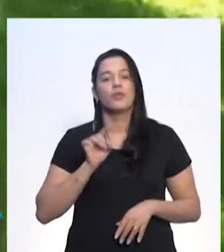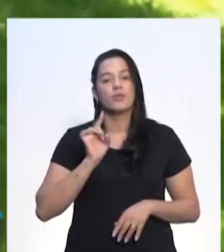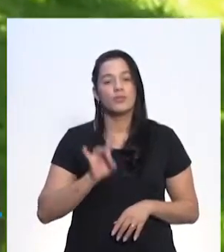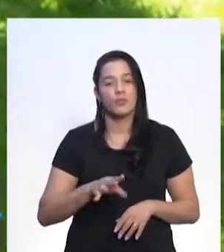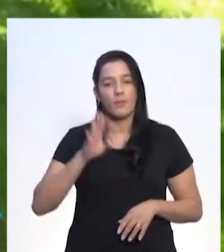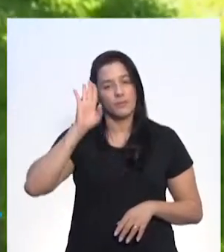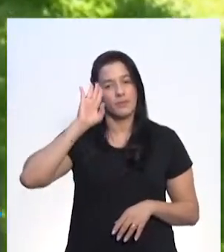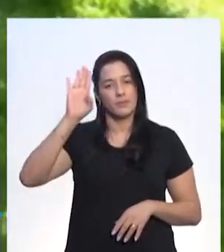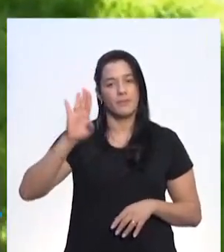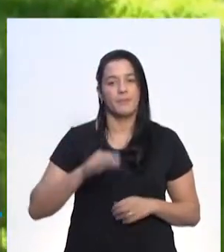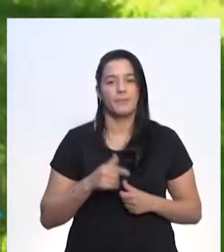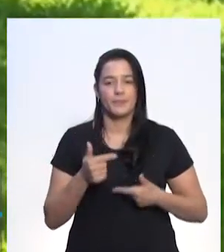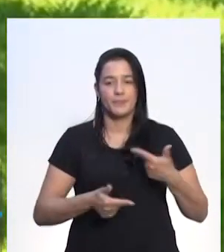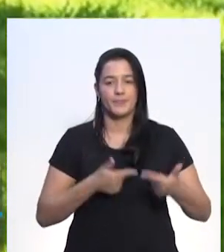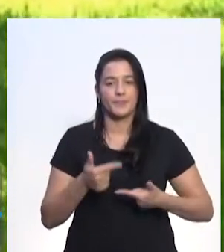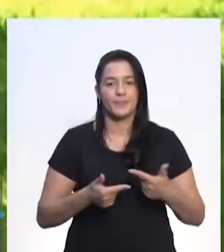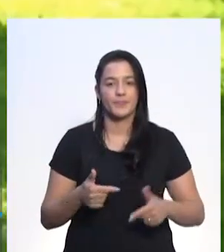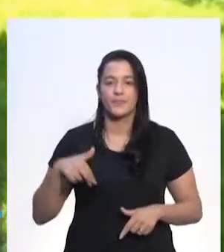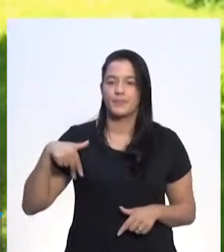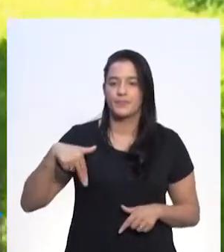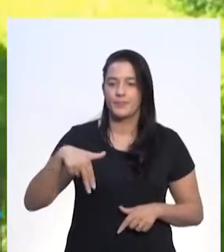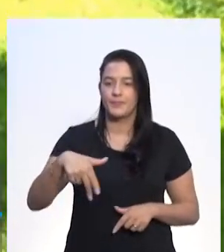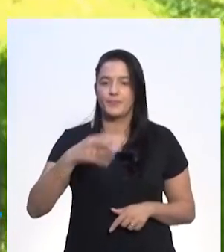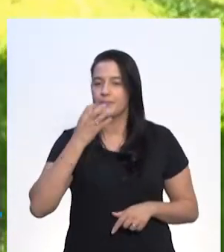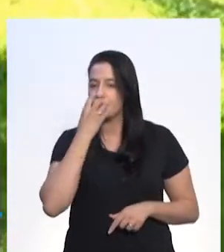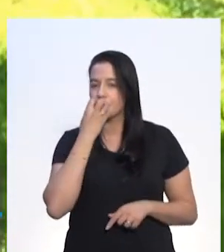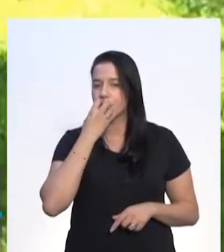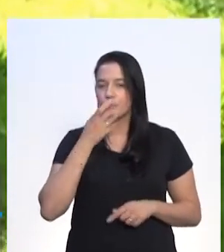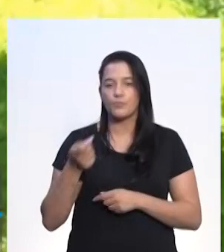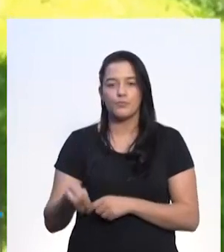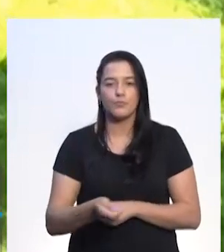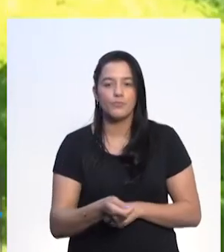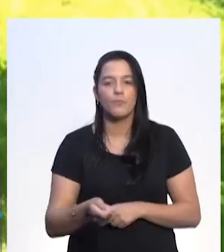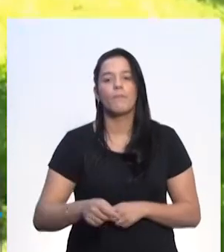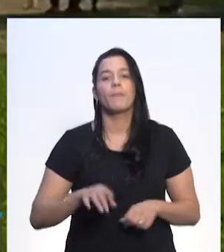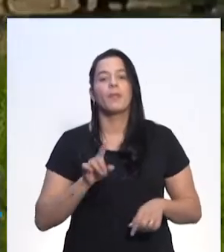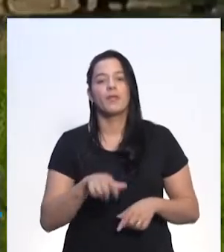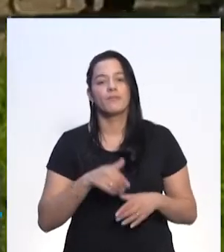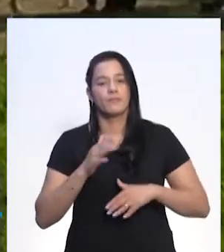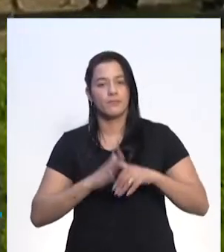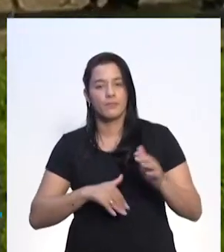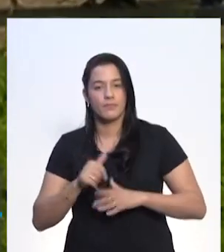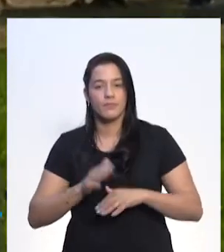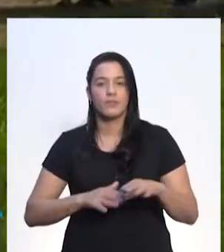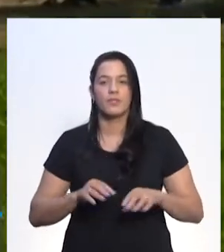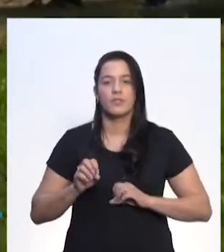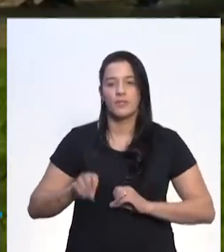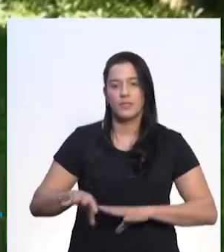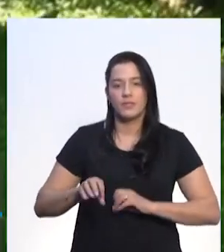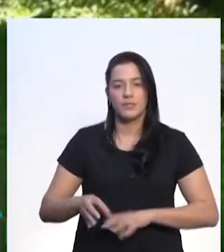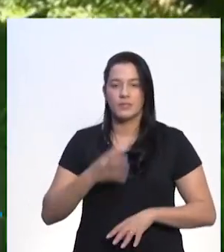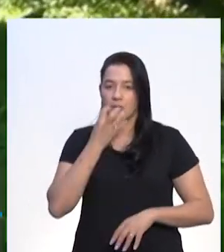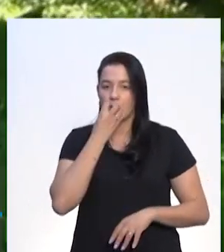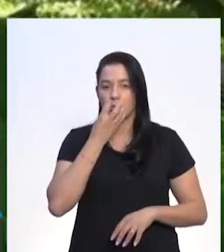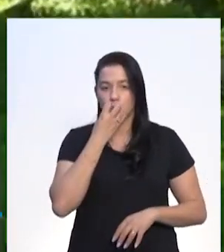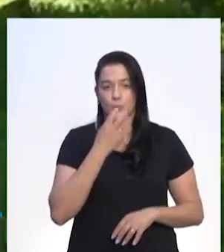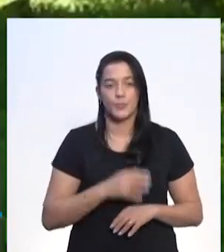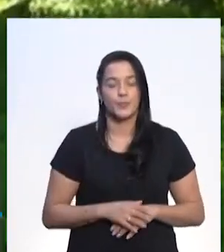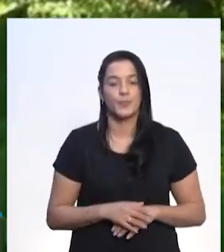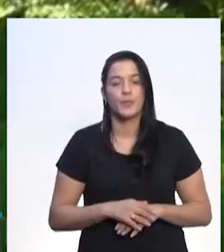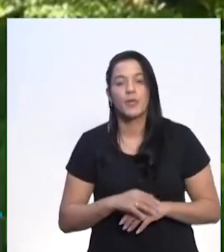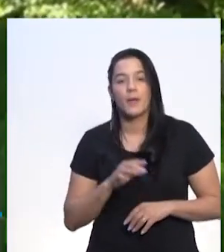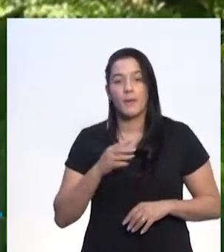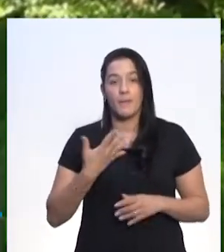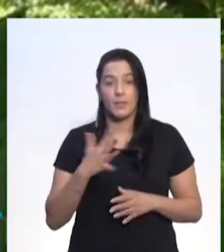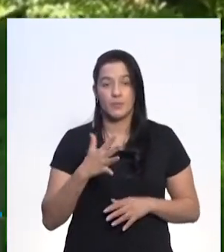atividade principal. Das caminhadas com os animais, ele foi se especializando e já é adestrador, com cerca de